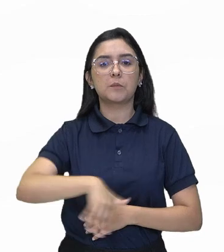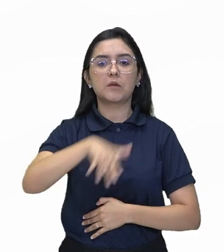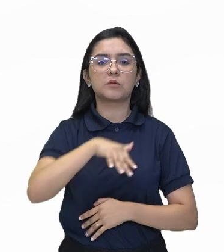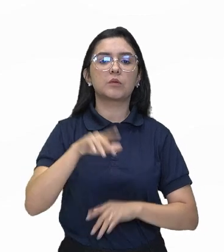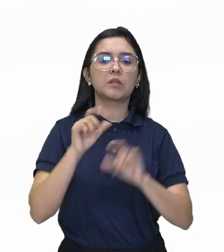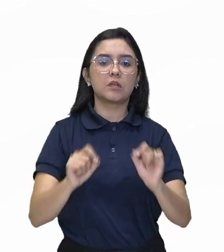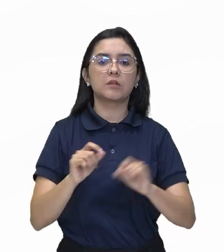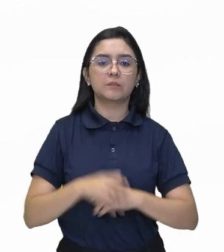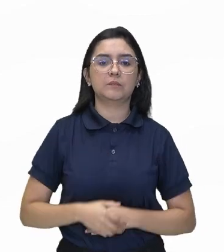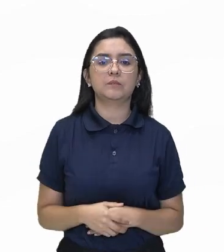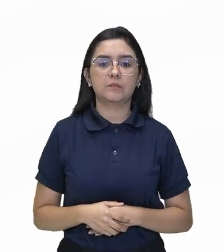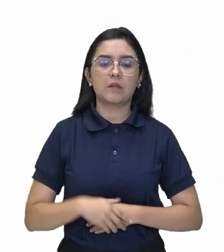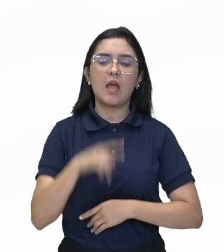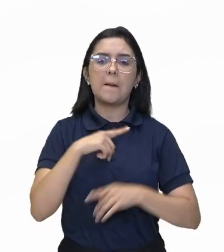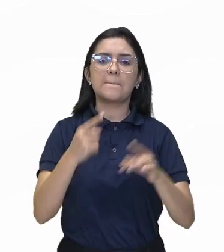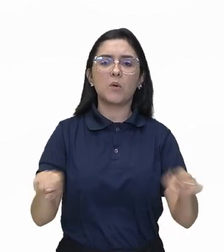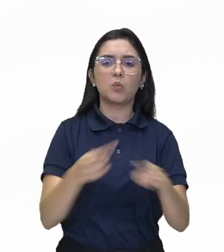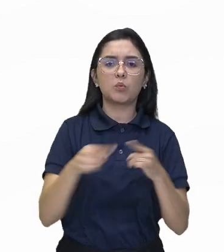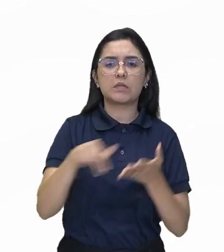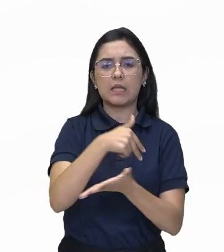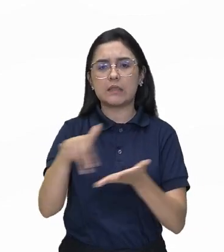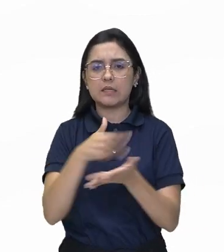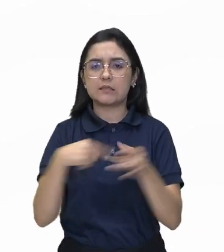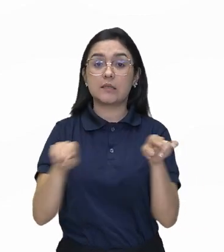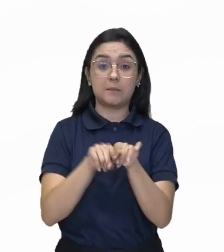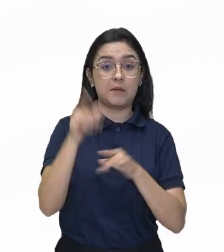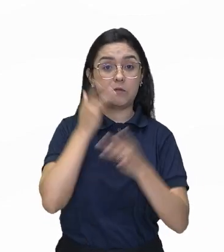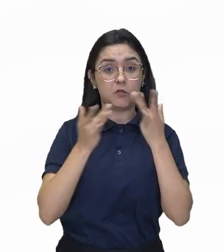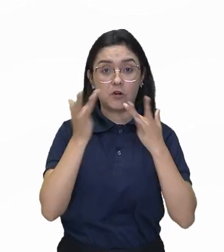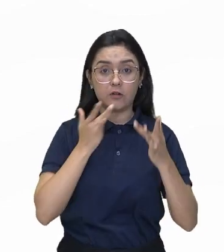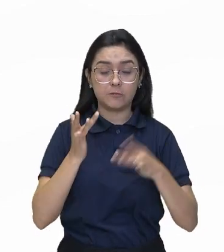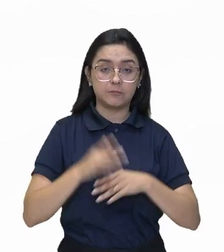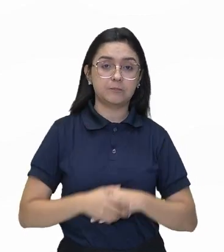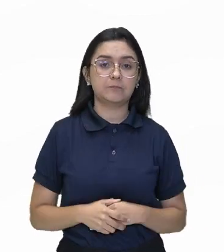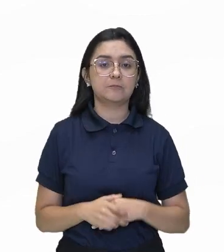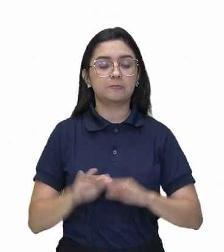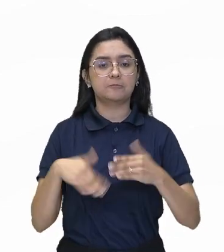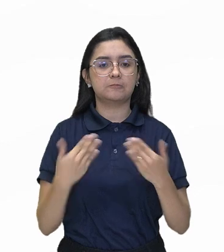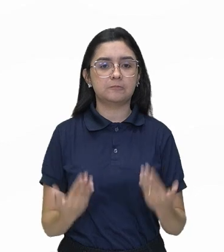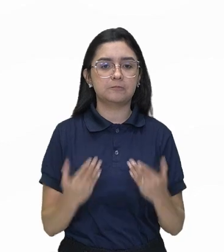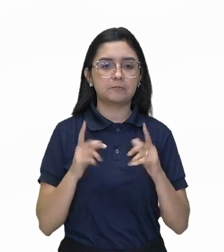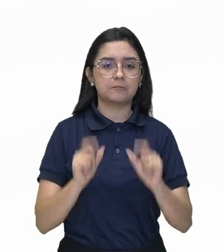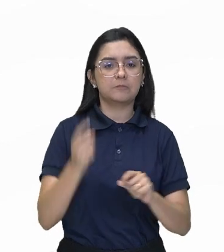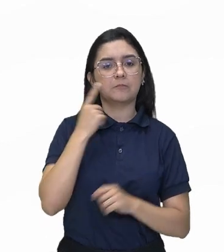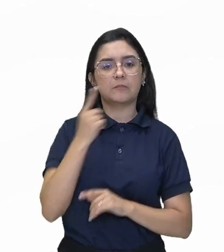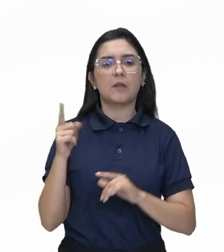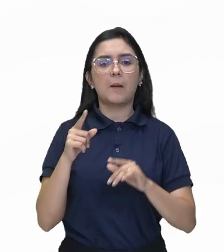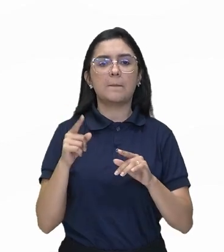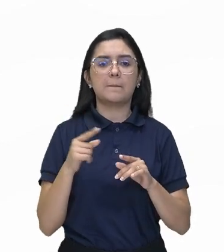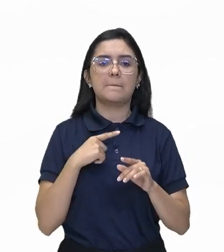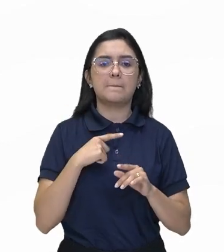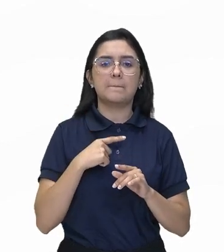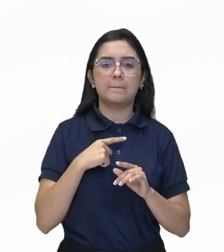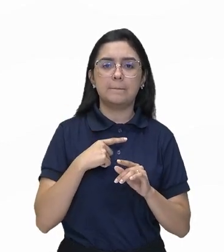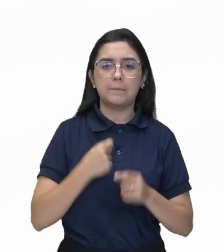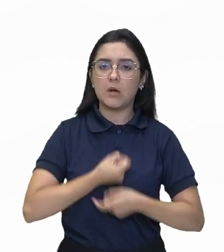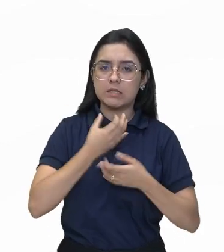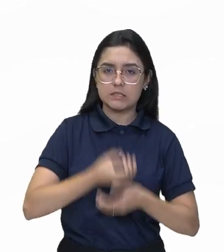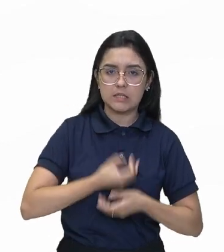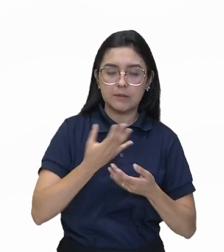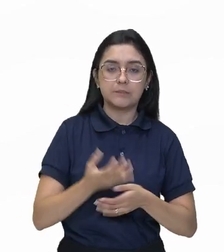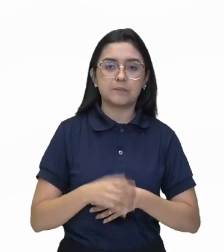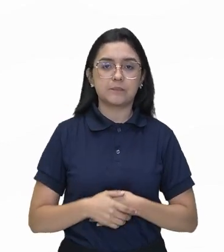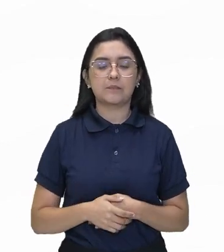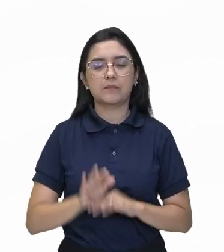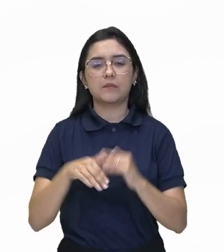uma alusão à música, à dança, ao teatro, tá? Então isso aí, a poesia, certo? Então quando